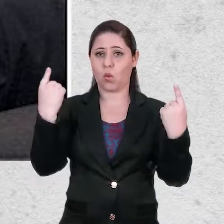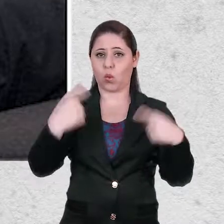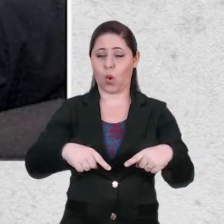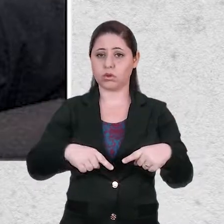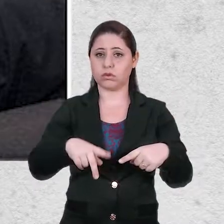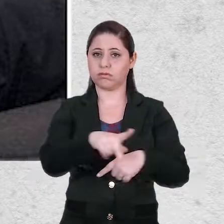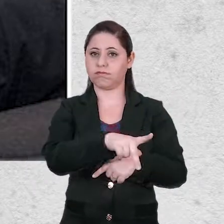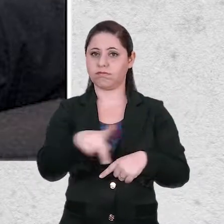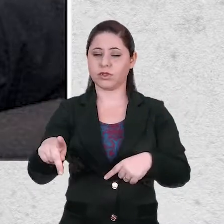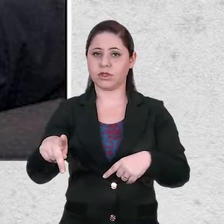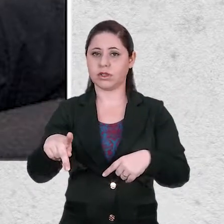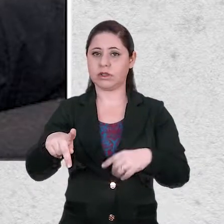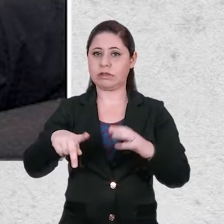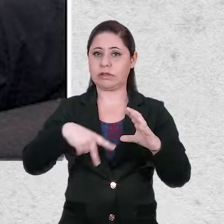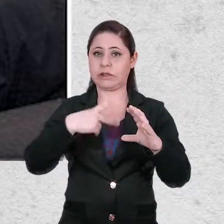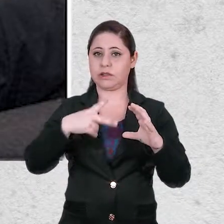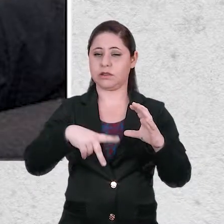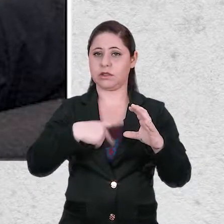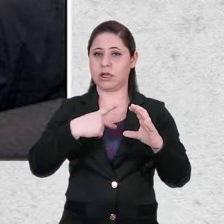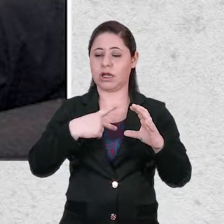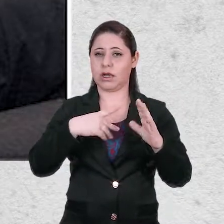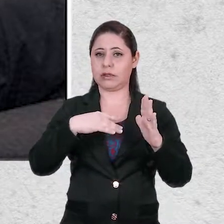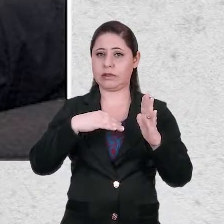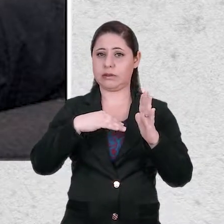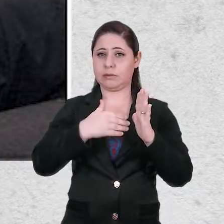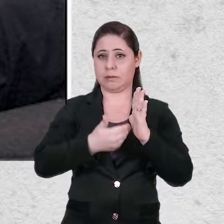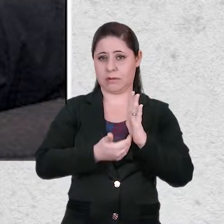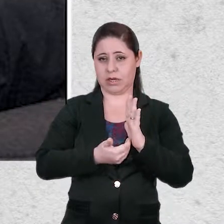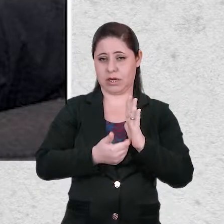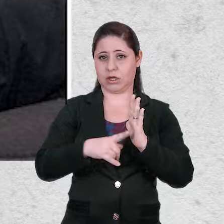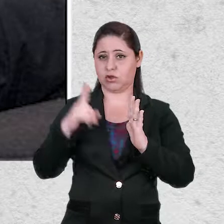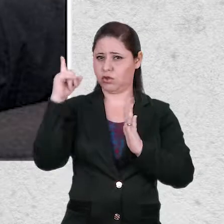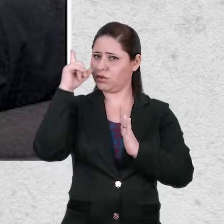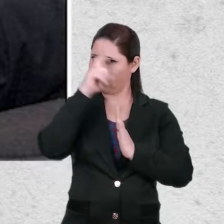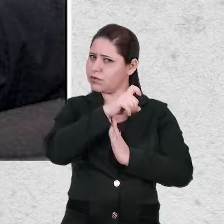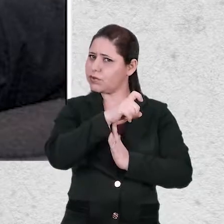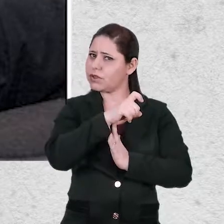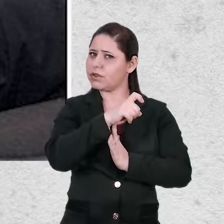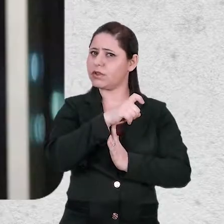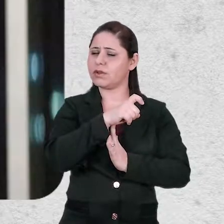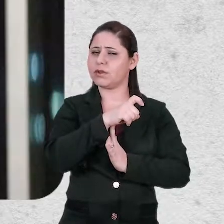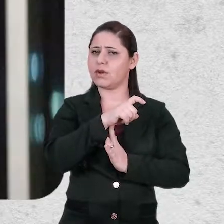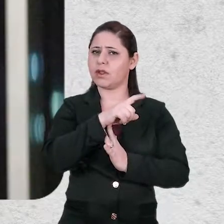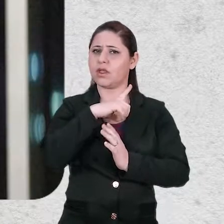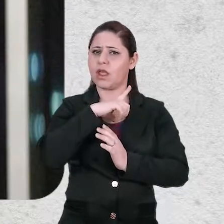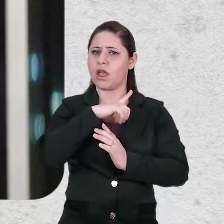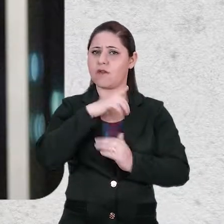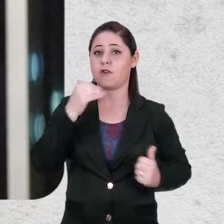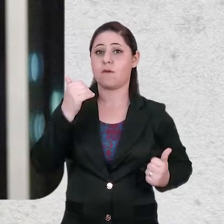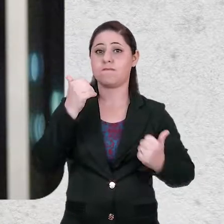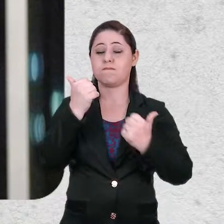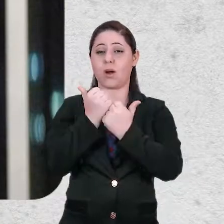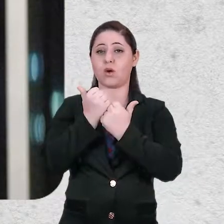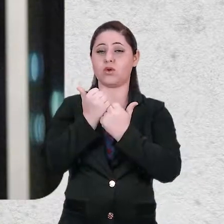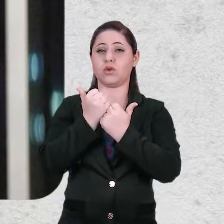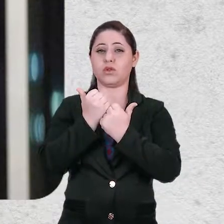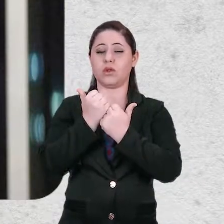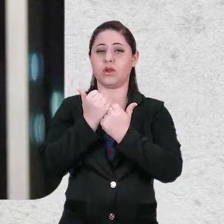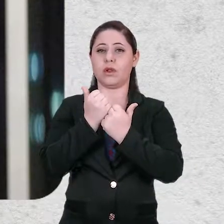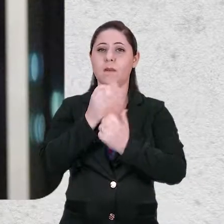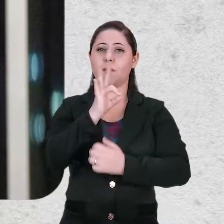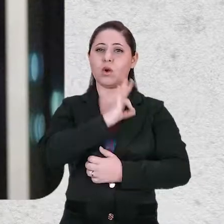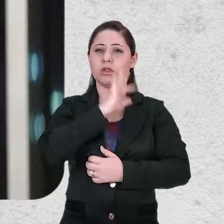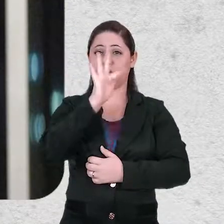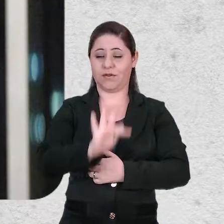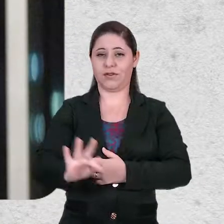Câmara com o perfil do Renan Calheiros, vocês imaginem que deve ter sido difícil. Mas tivemos um apoio muito grande da Polícia Federal à